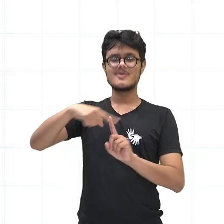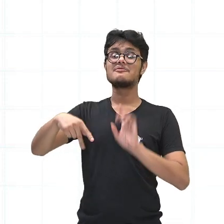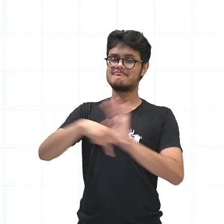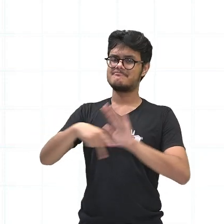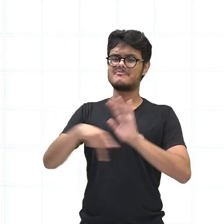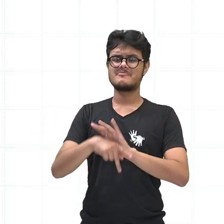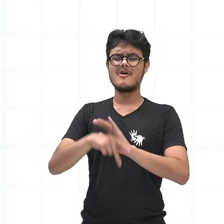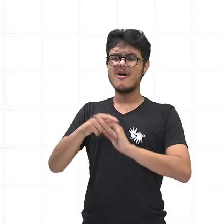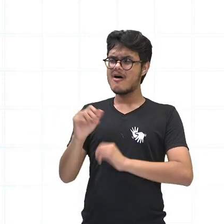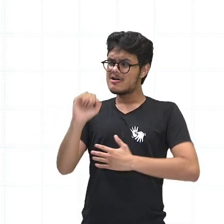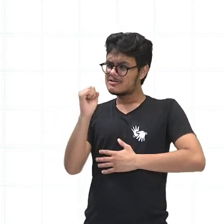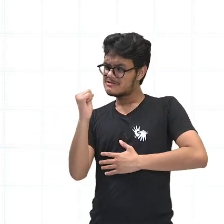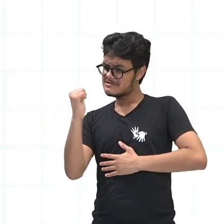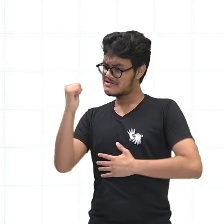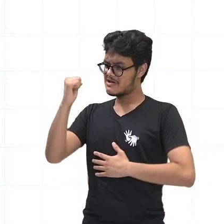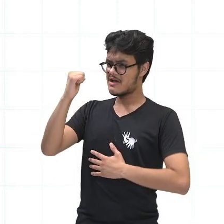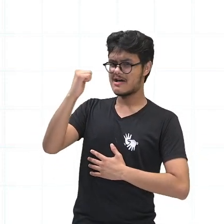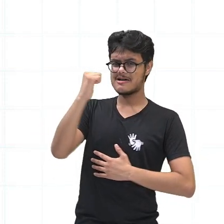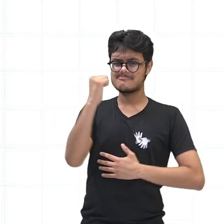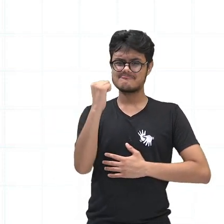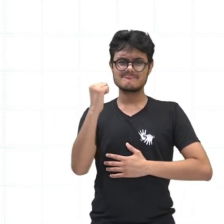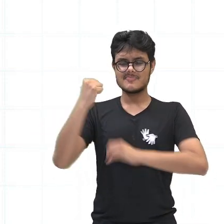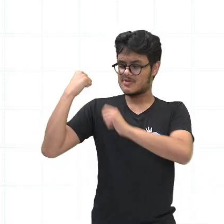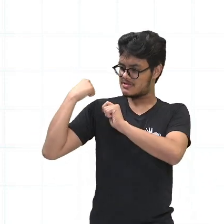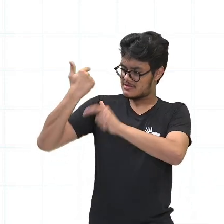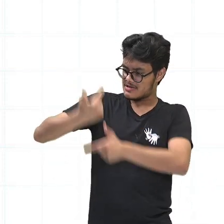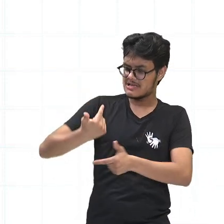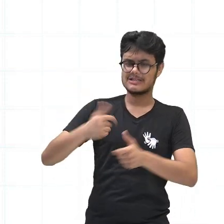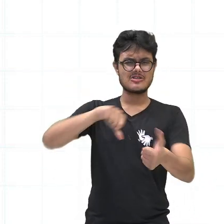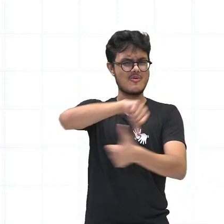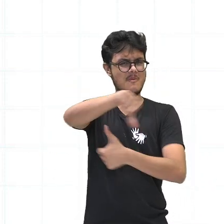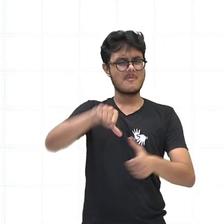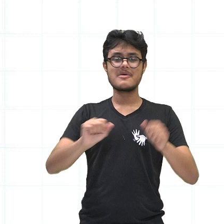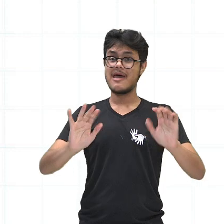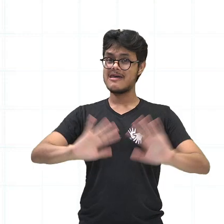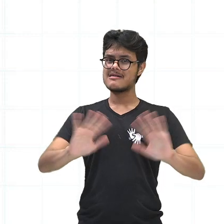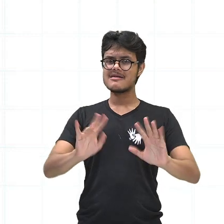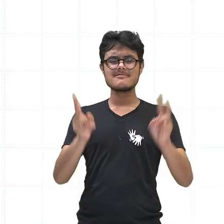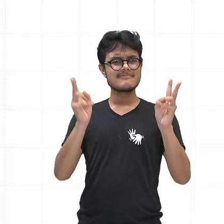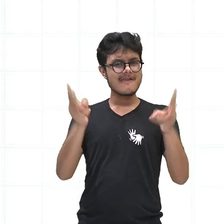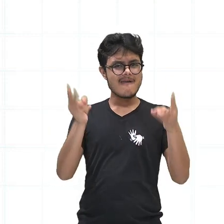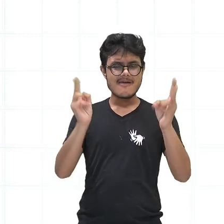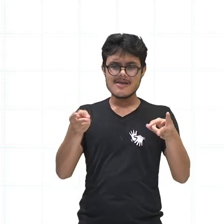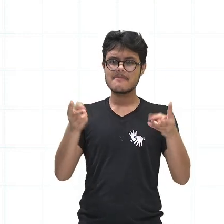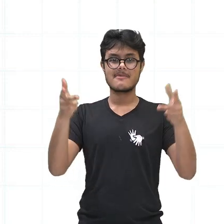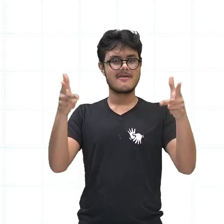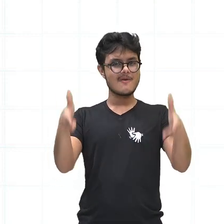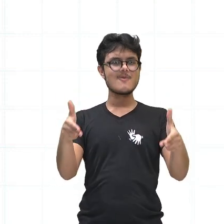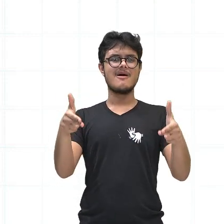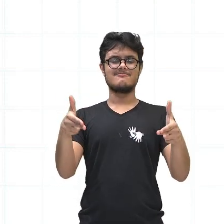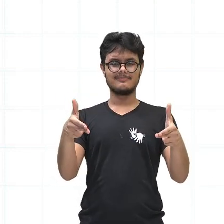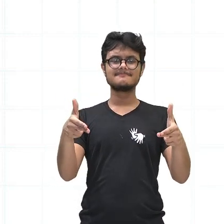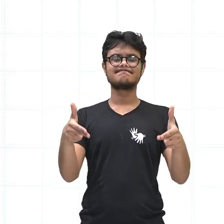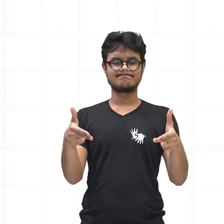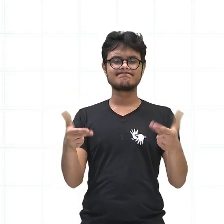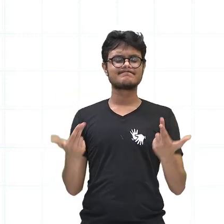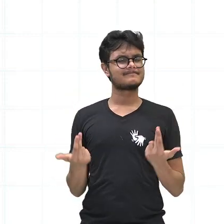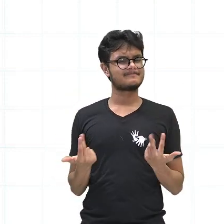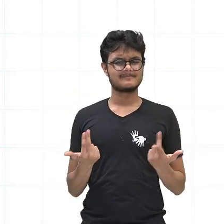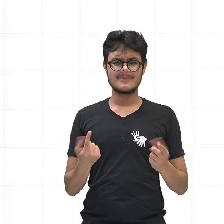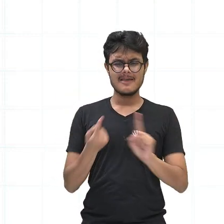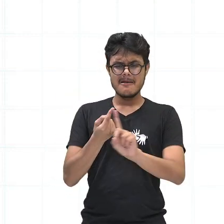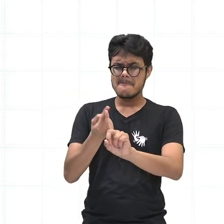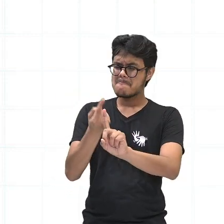clássica que ela, vamos dizer, ela não muda a sua forma de ser apresentada. Ela vai ser apresentada da mesma forma, desde lá